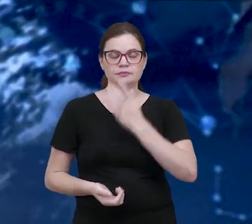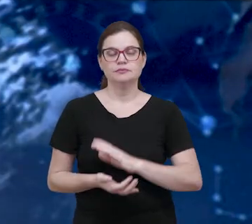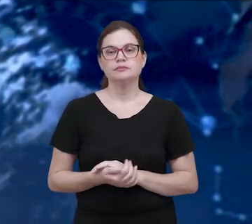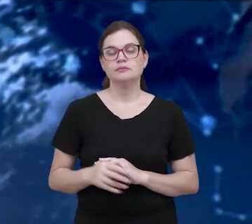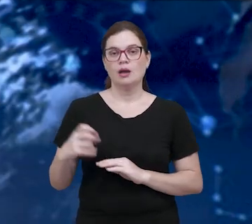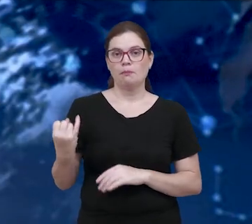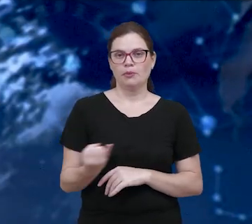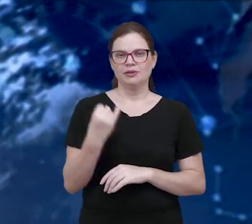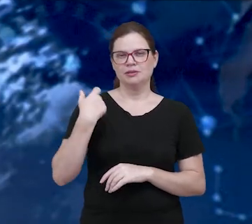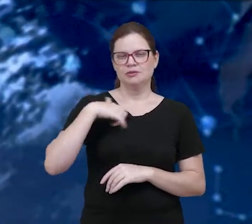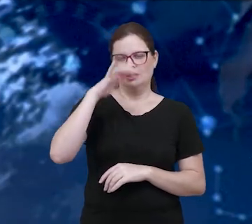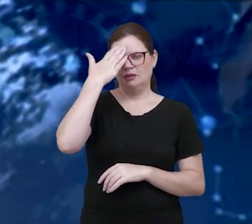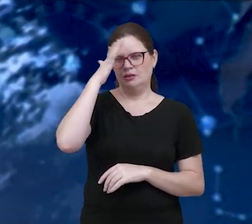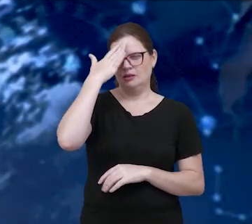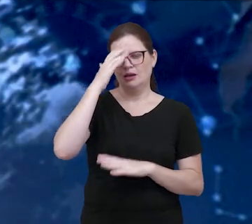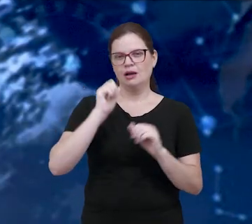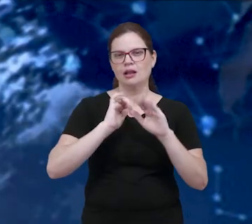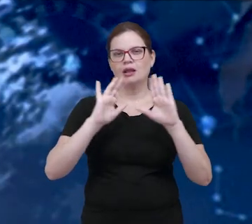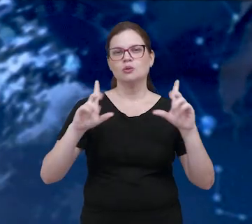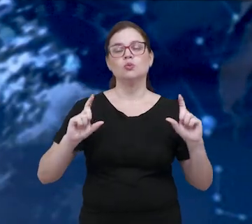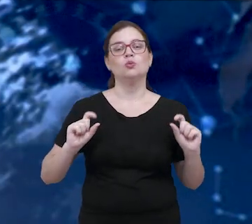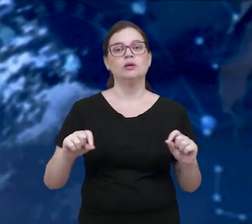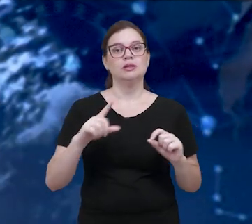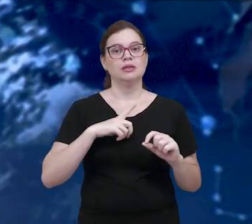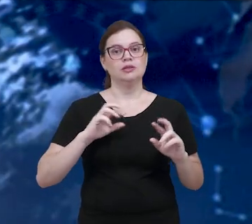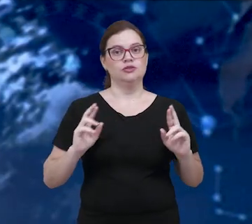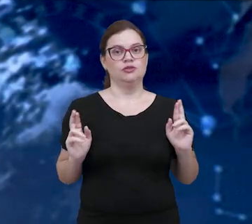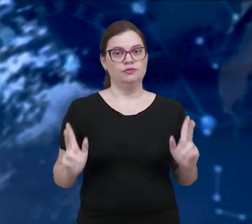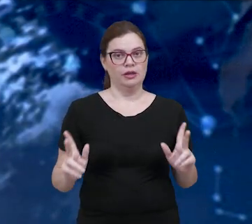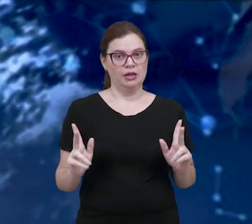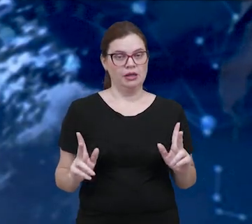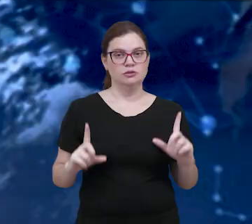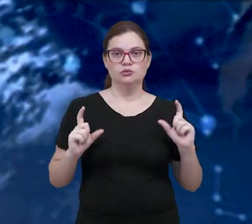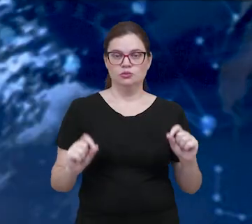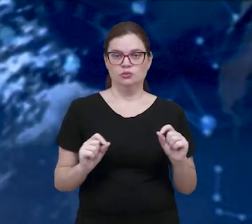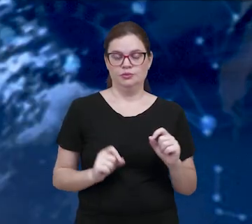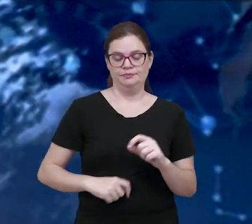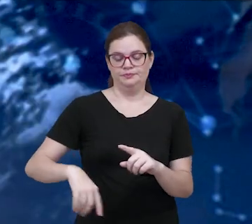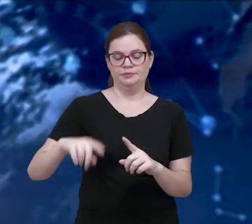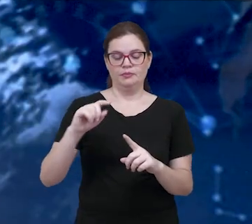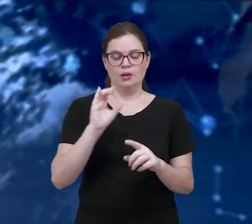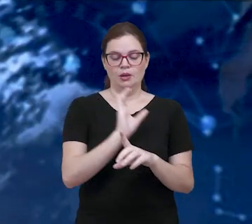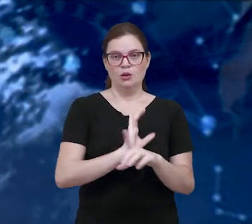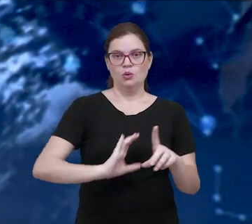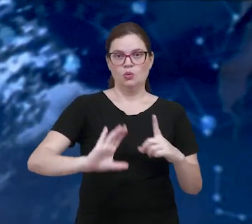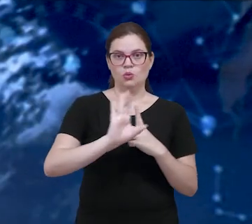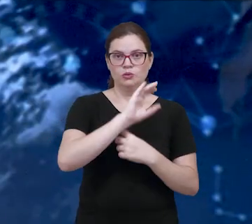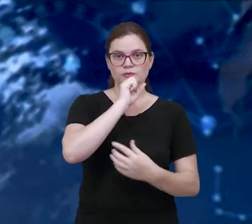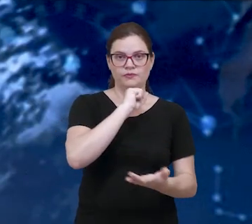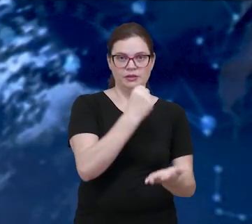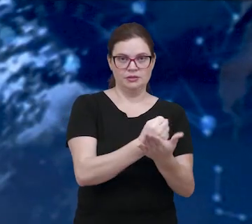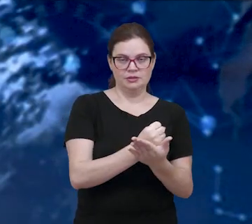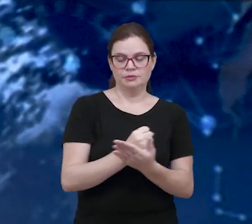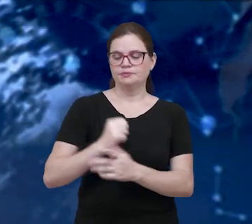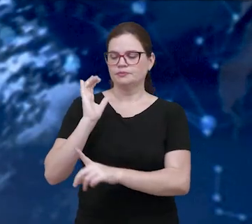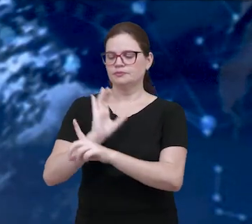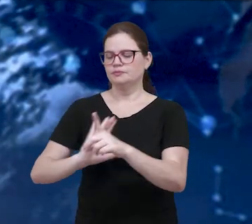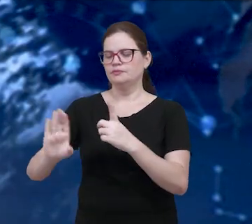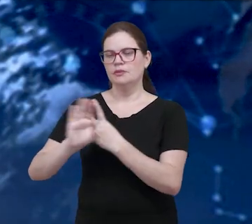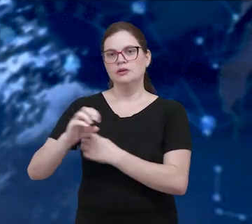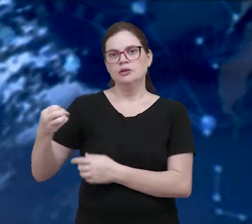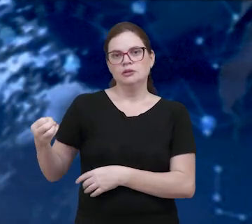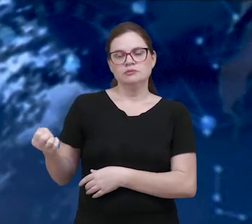é importante entender a diferença entre o culto no Velho Testamento e no Novo Testamento.